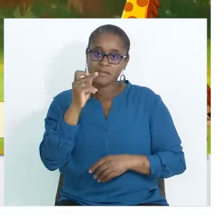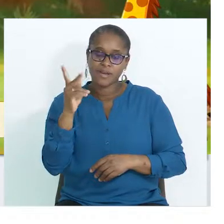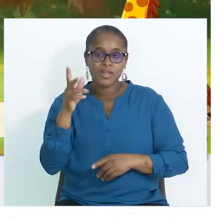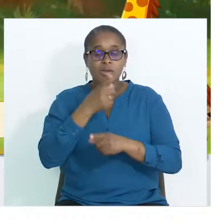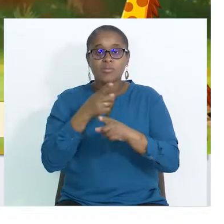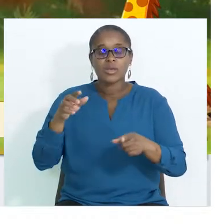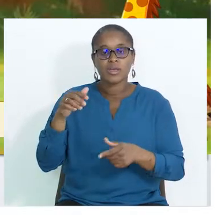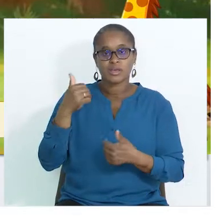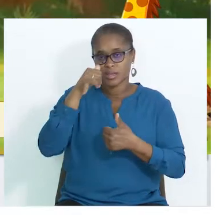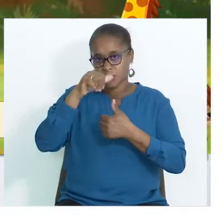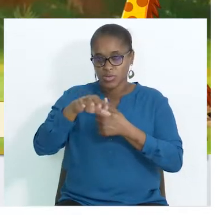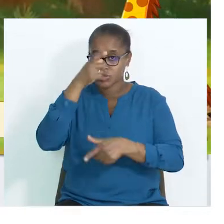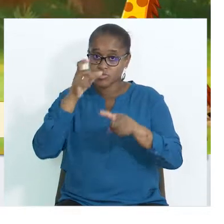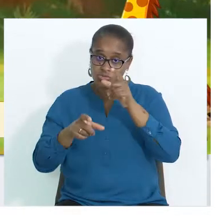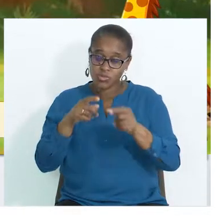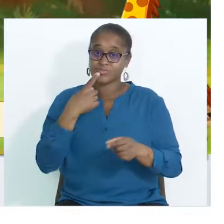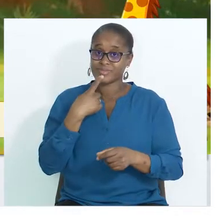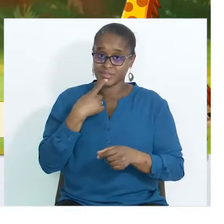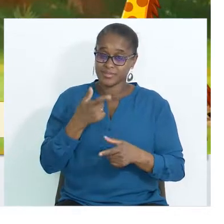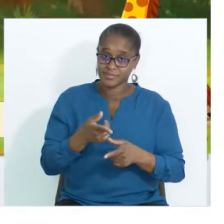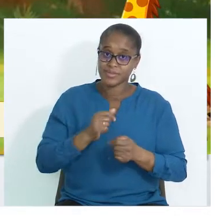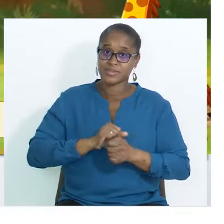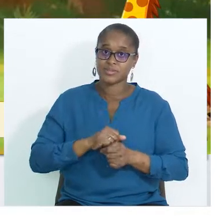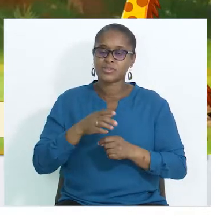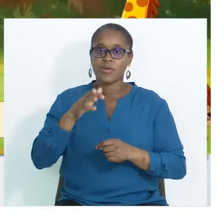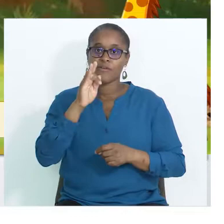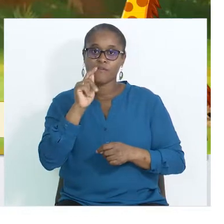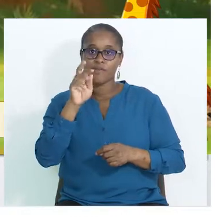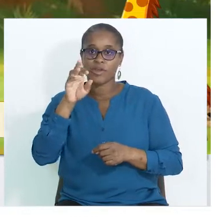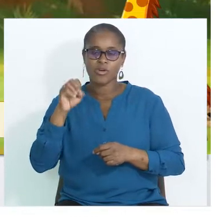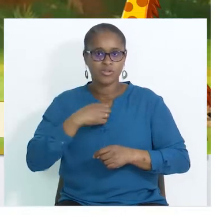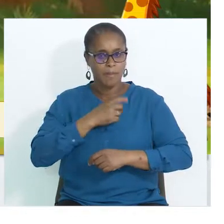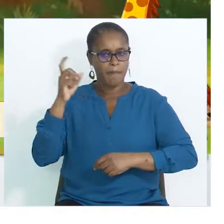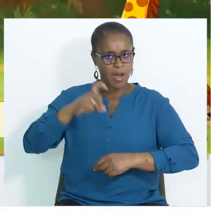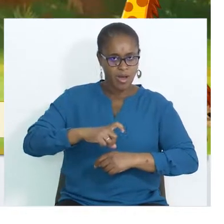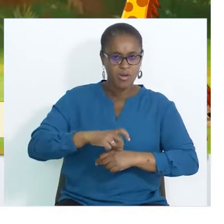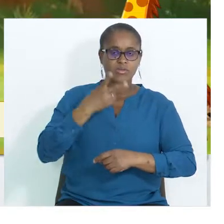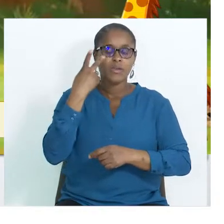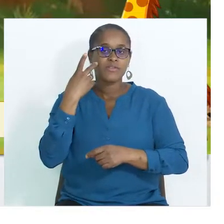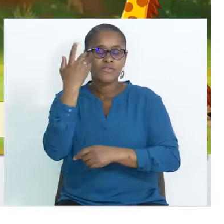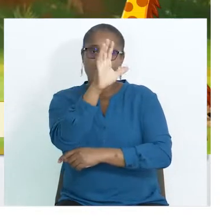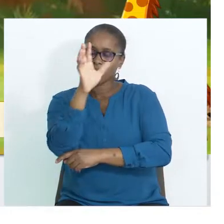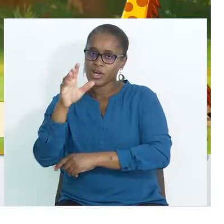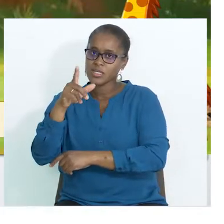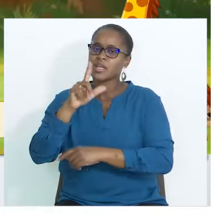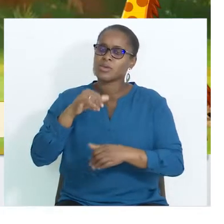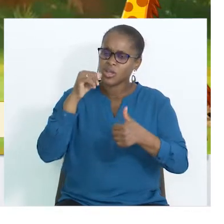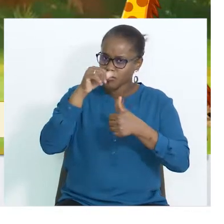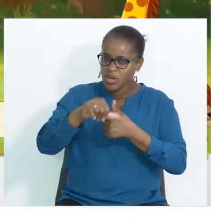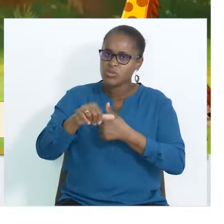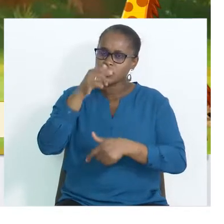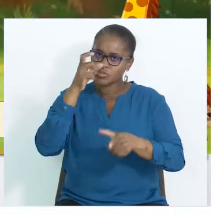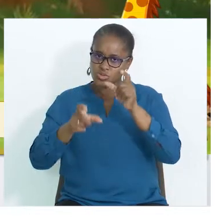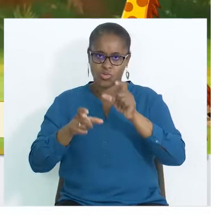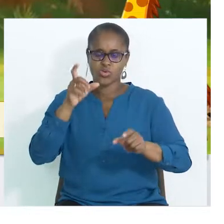pessoas e também então vamos ver são ferozes vivem na floresta e são inimigos